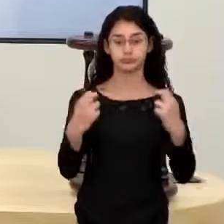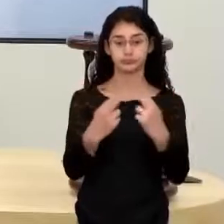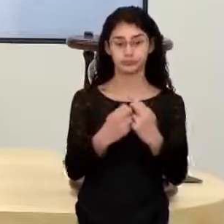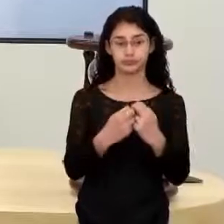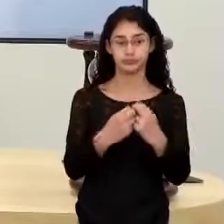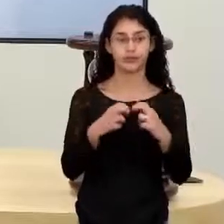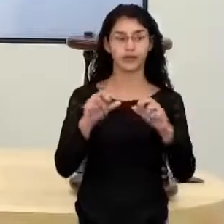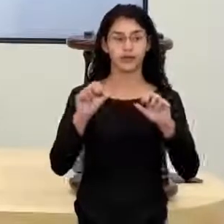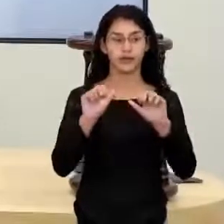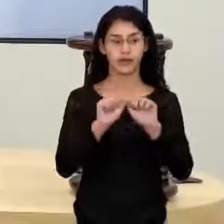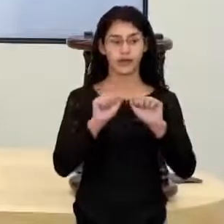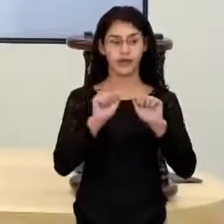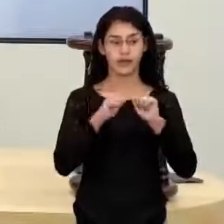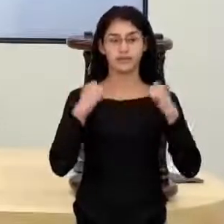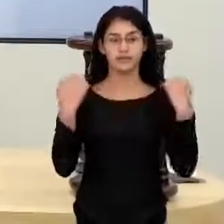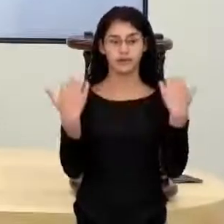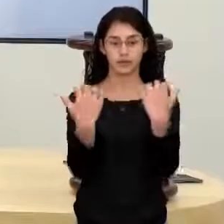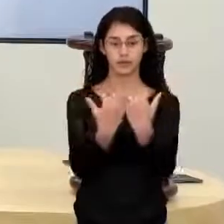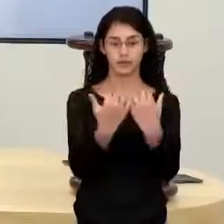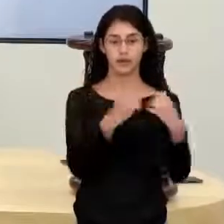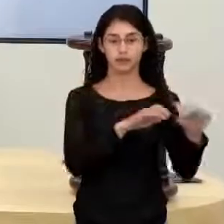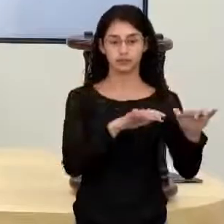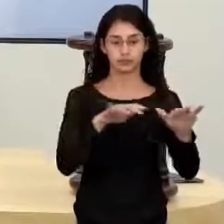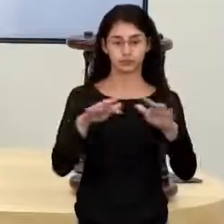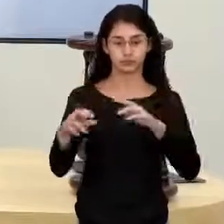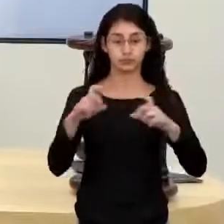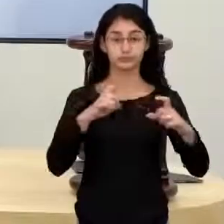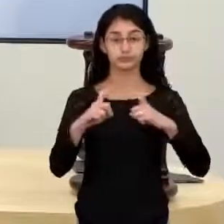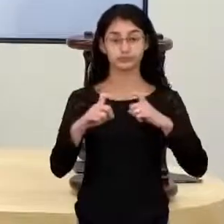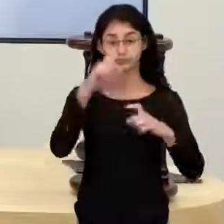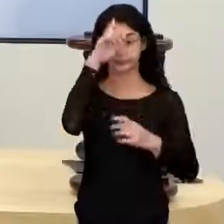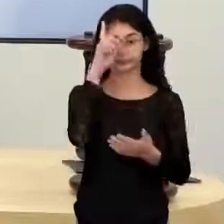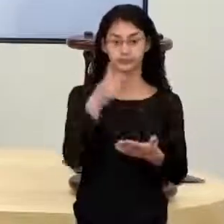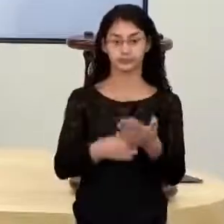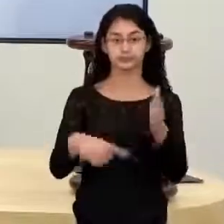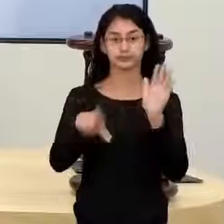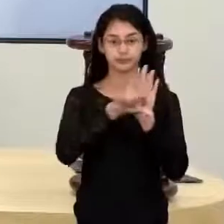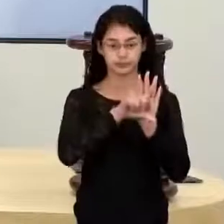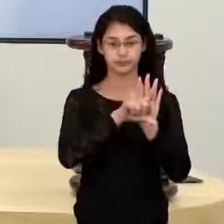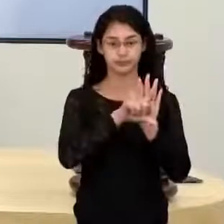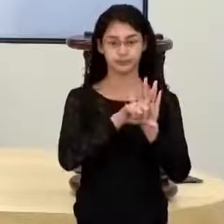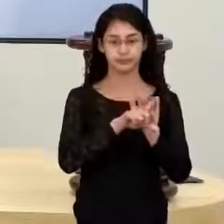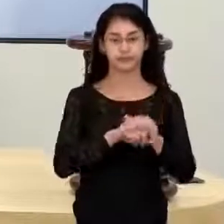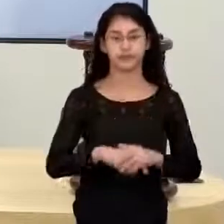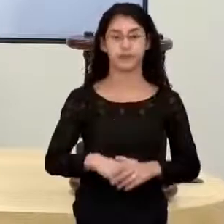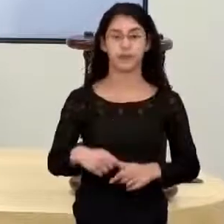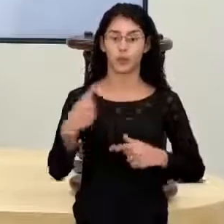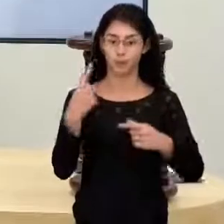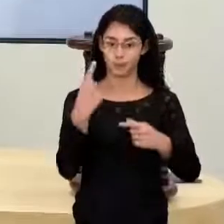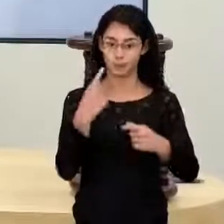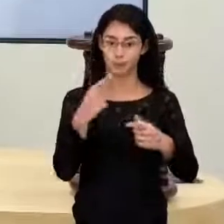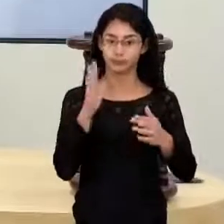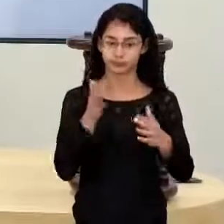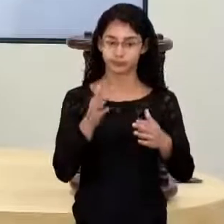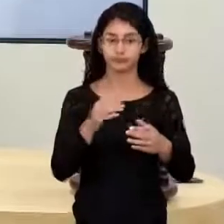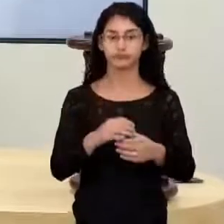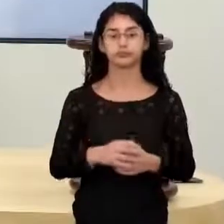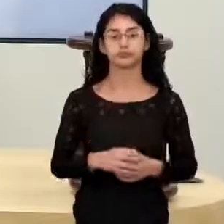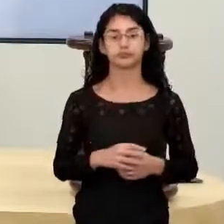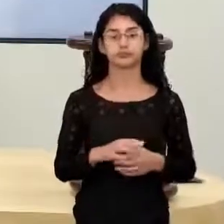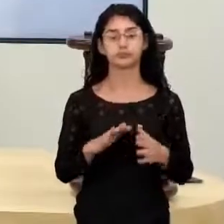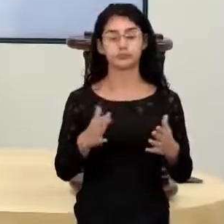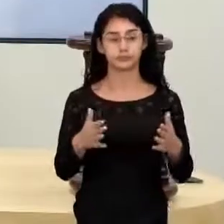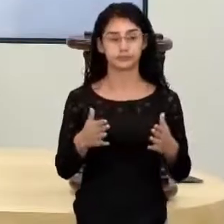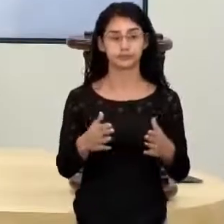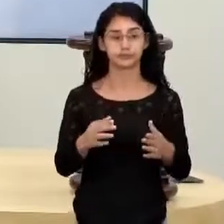Assembleia, é onde eles se reúnem para decidir leis, está bem? Então, essa é uma parte do poder. E aí, agora eu vou